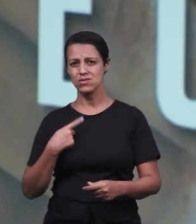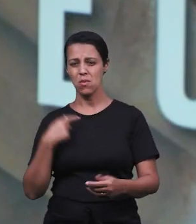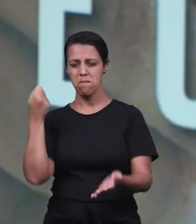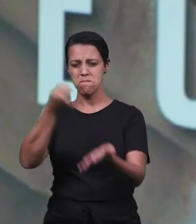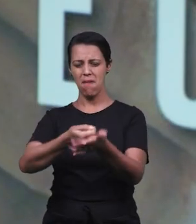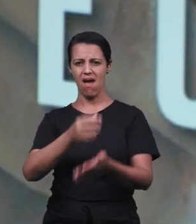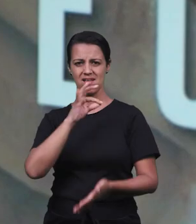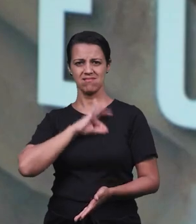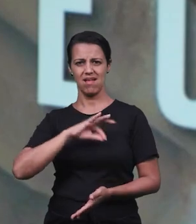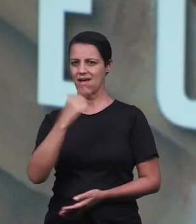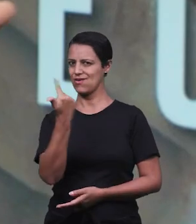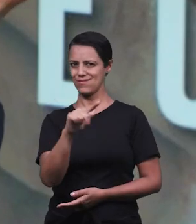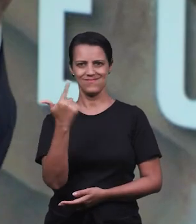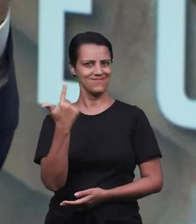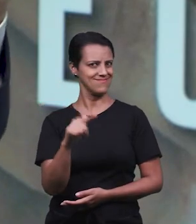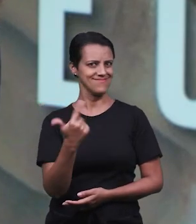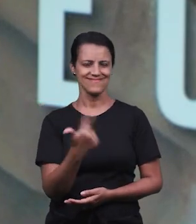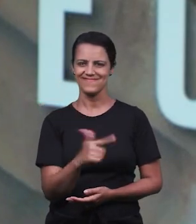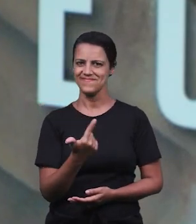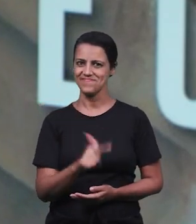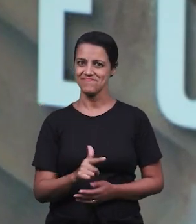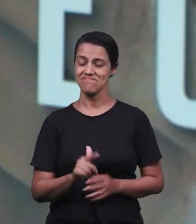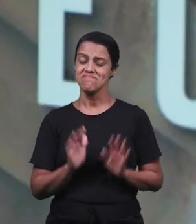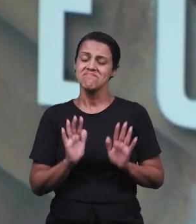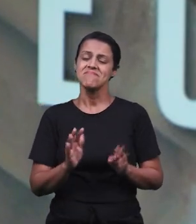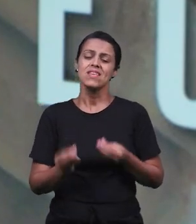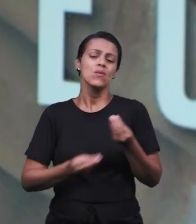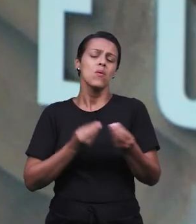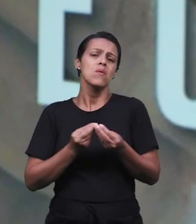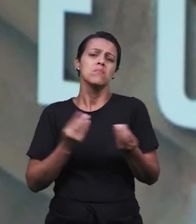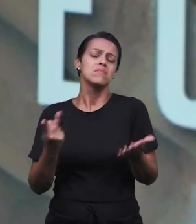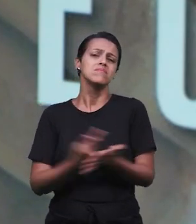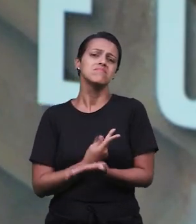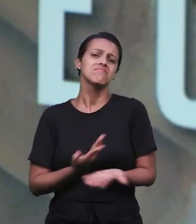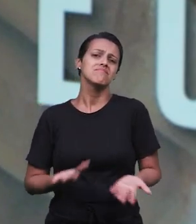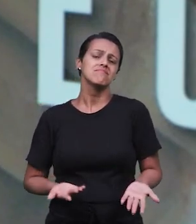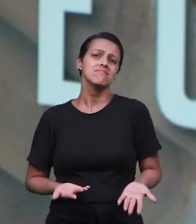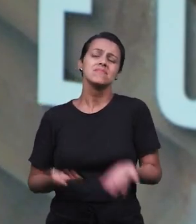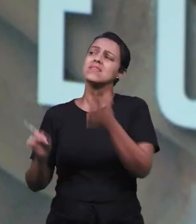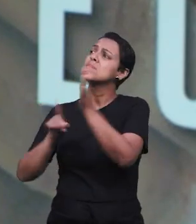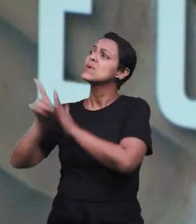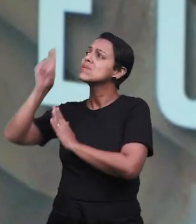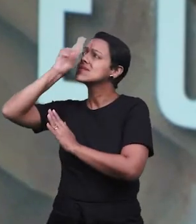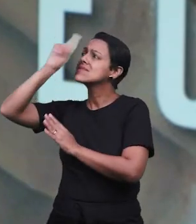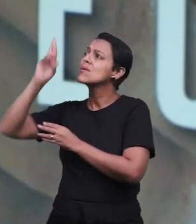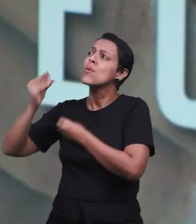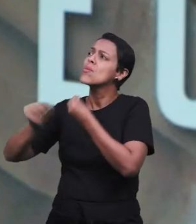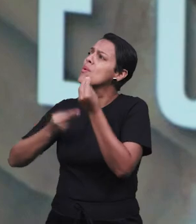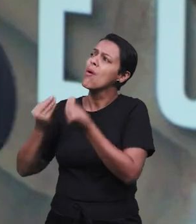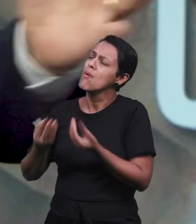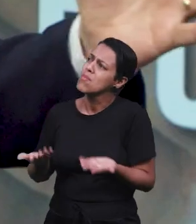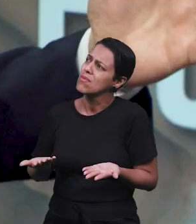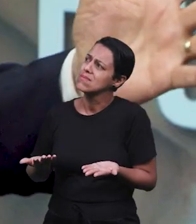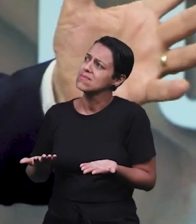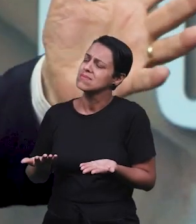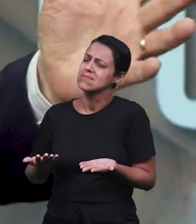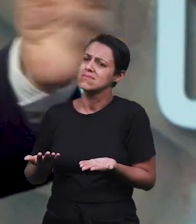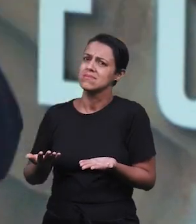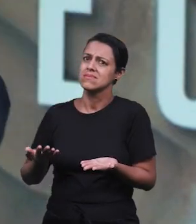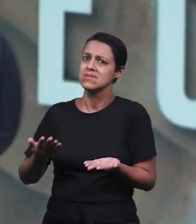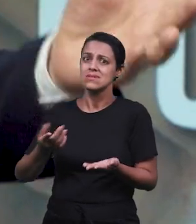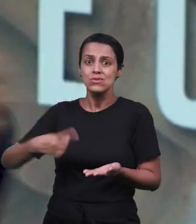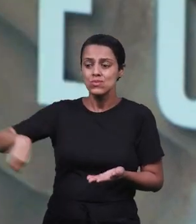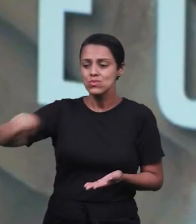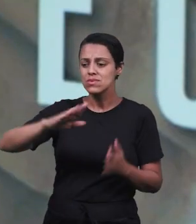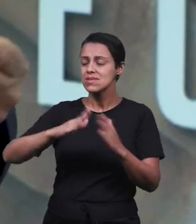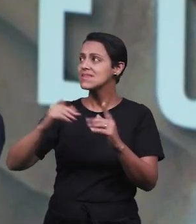Como funciona? Era a nossa pergunta no início. Senhor, como que vai ser isso? Todas as igrejas,